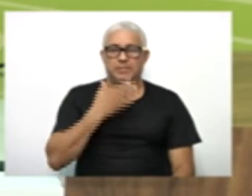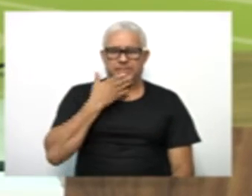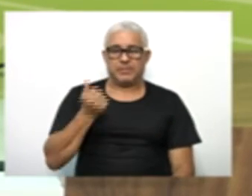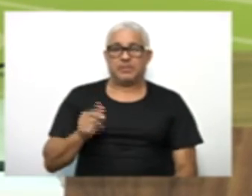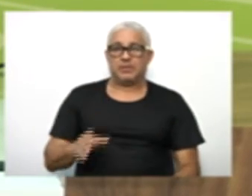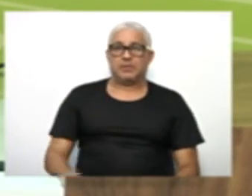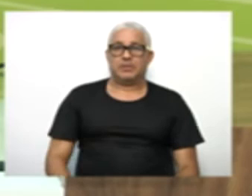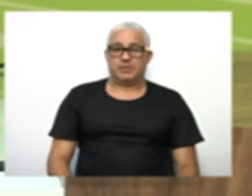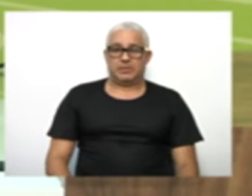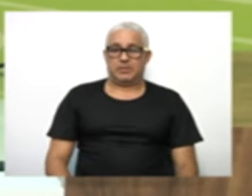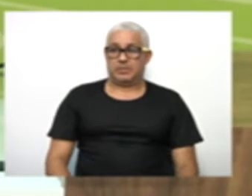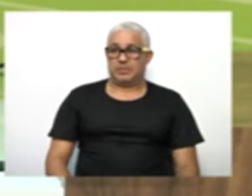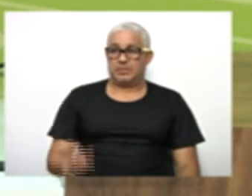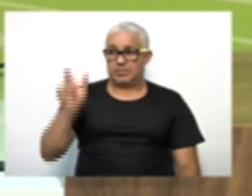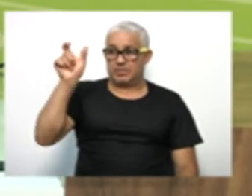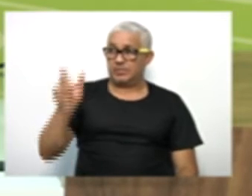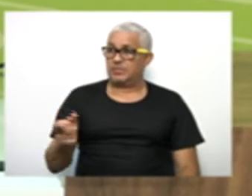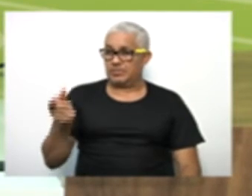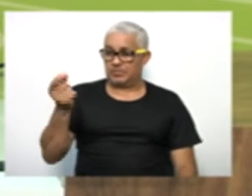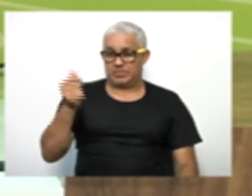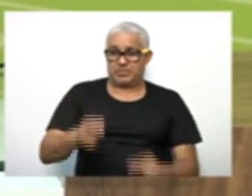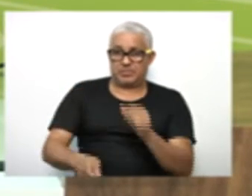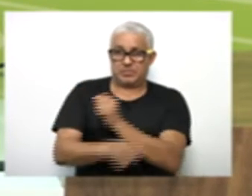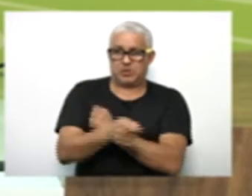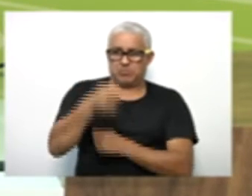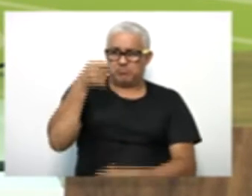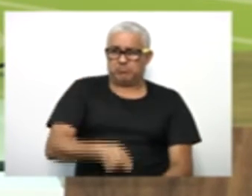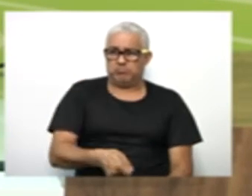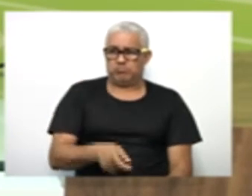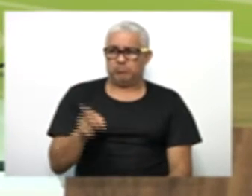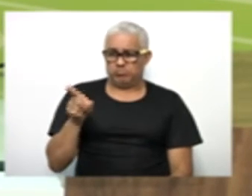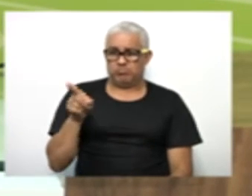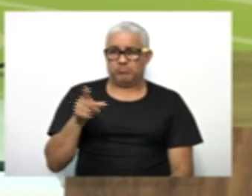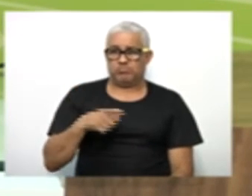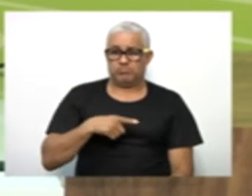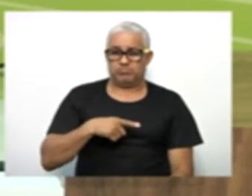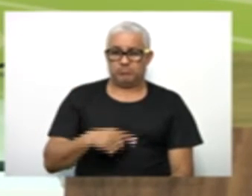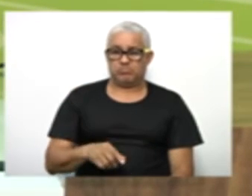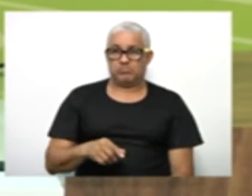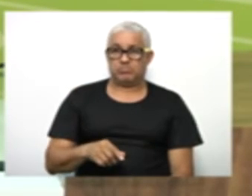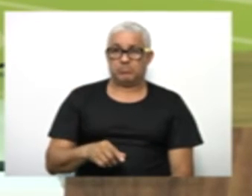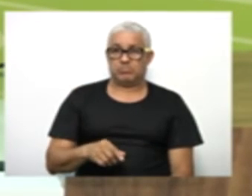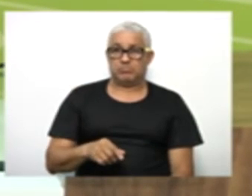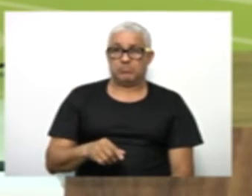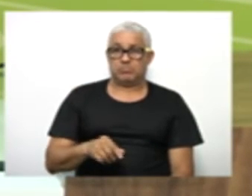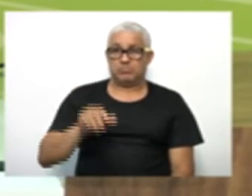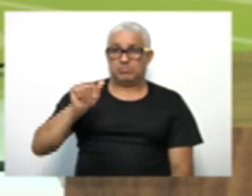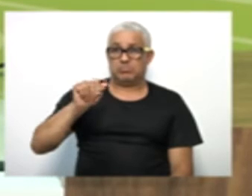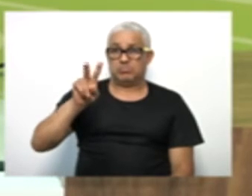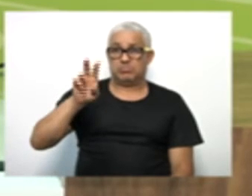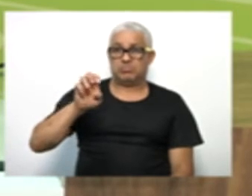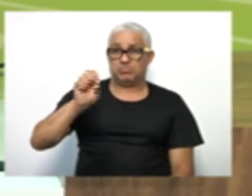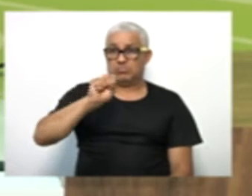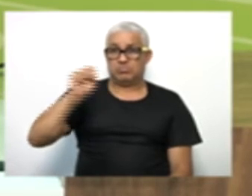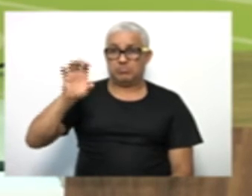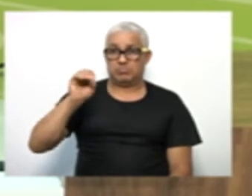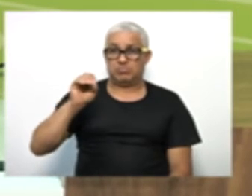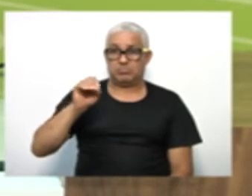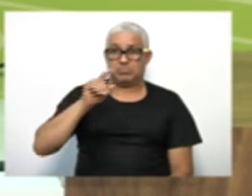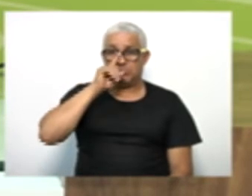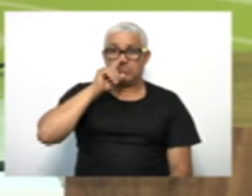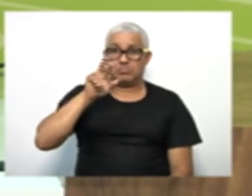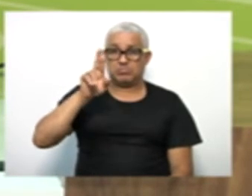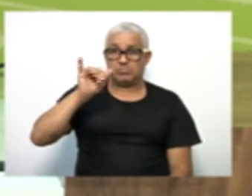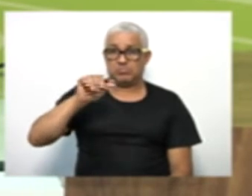conservador. Aquele investidor que é mais conservador, ele tem avesso total ao risco. Tá? Ou seja, o próprio nome está